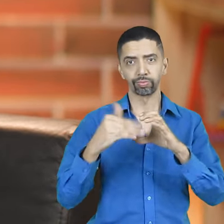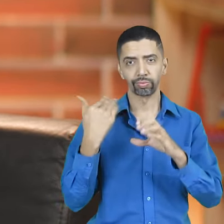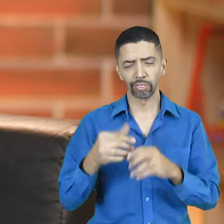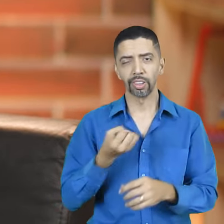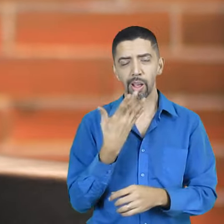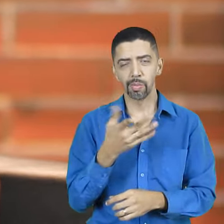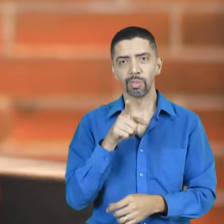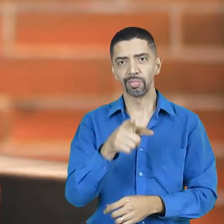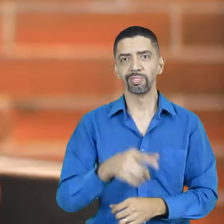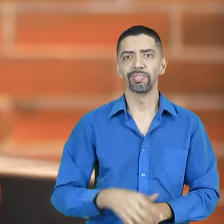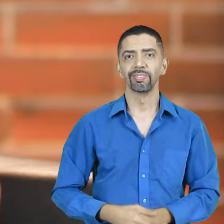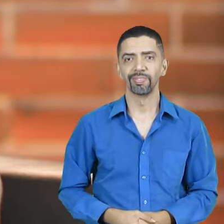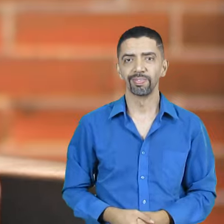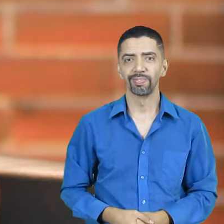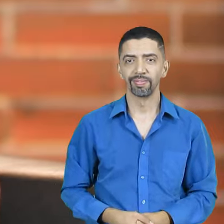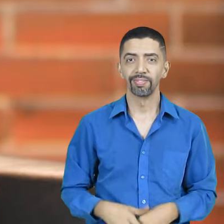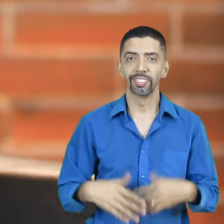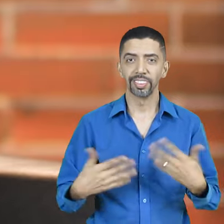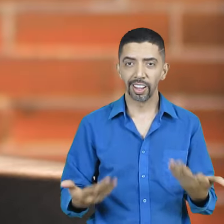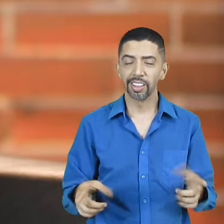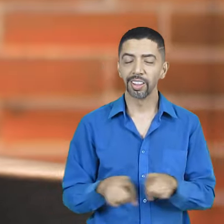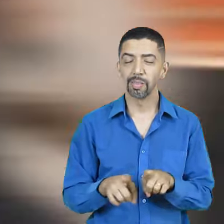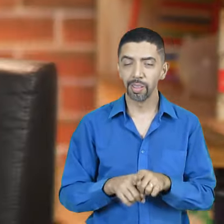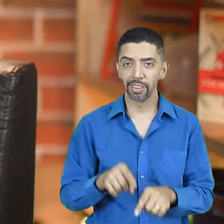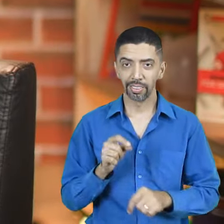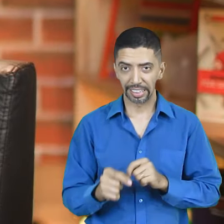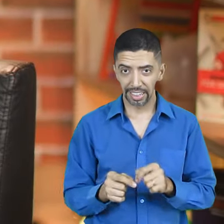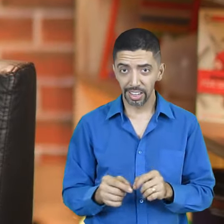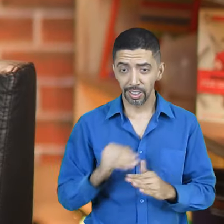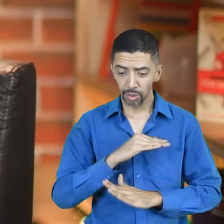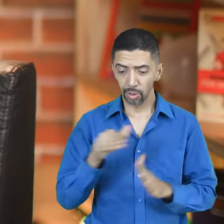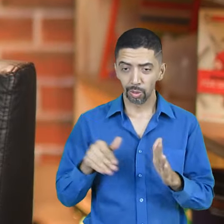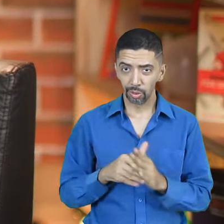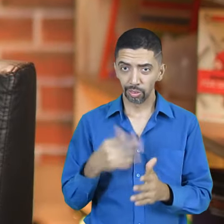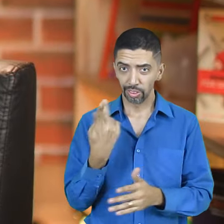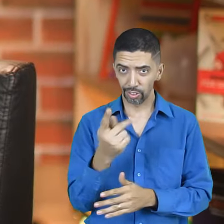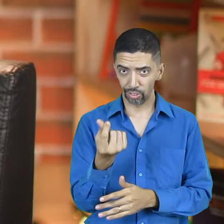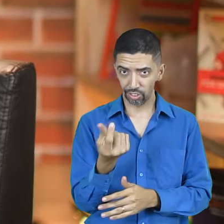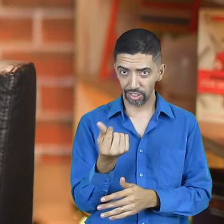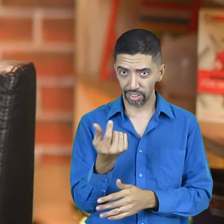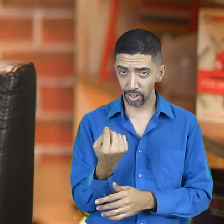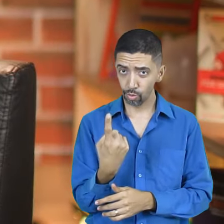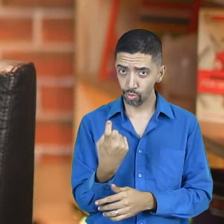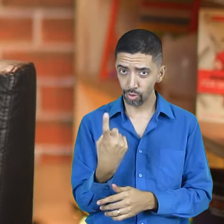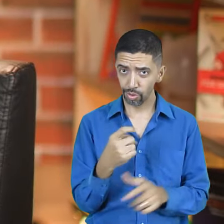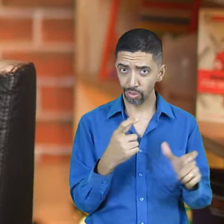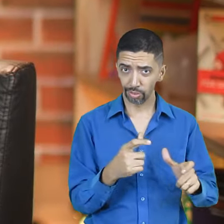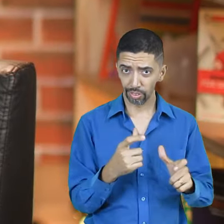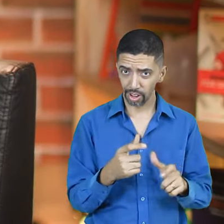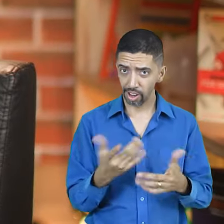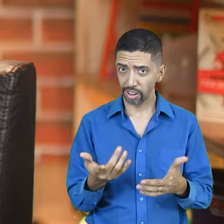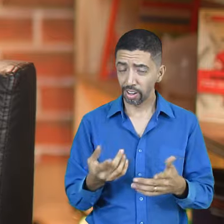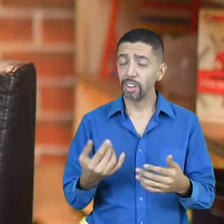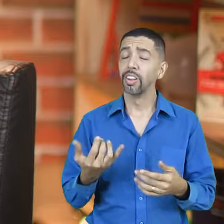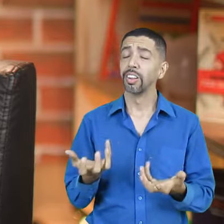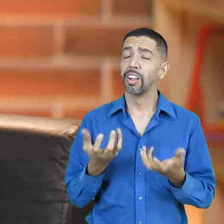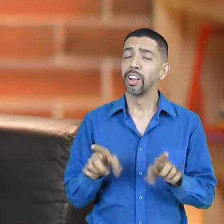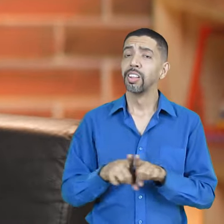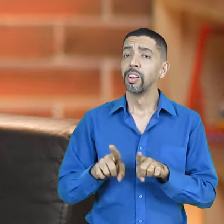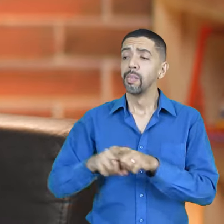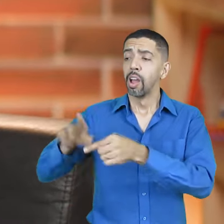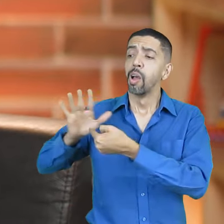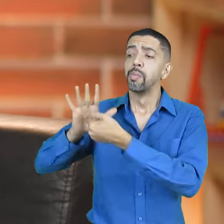melhor financeiramente. Isso é muito bom. E por falar de não colocar todos os seus recursos financeiros num único